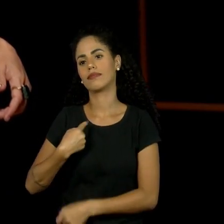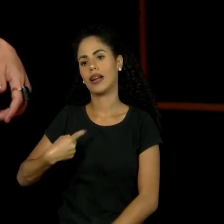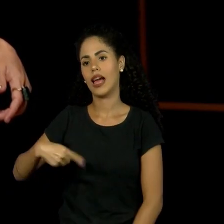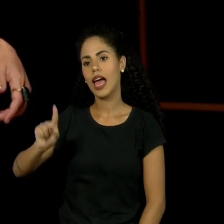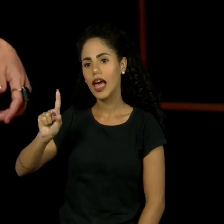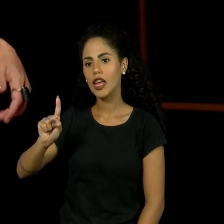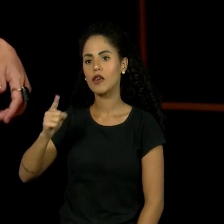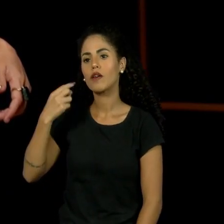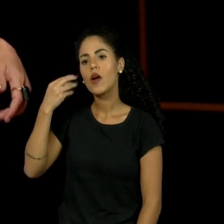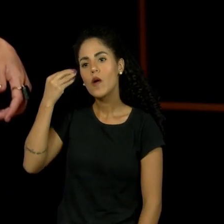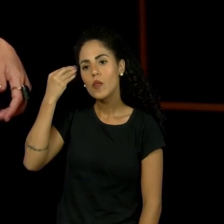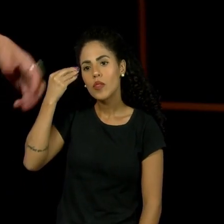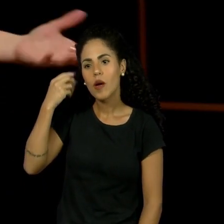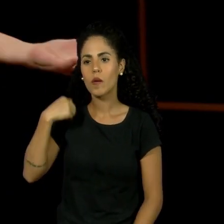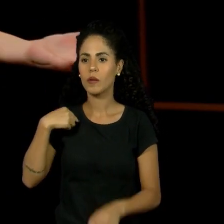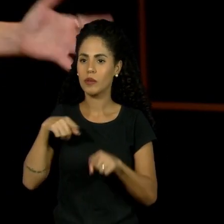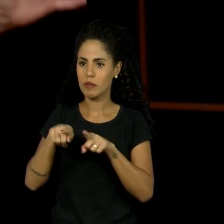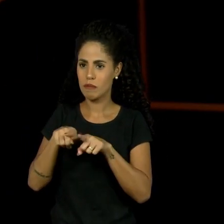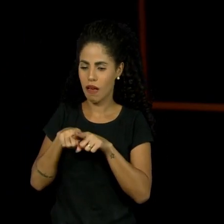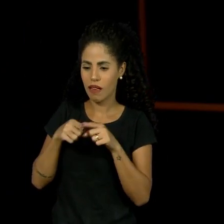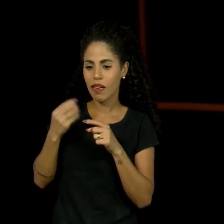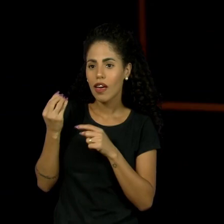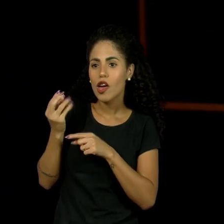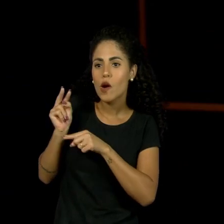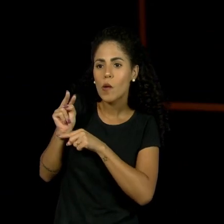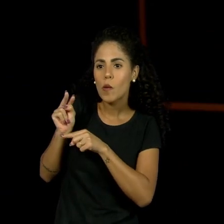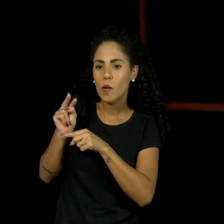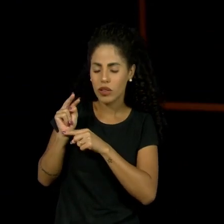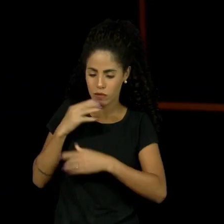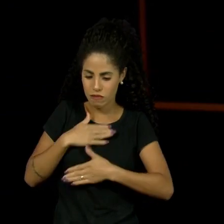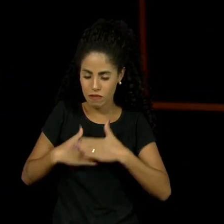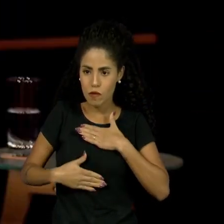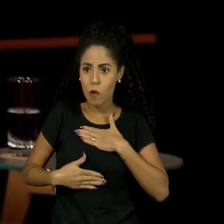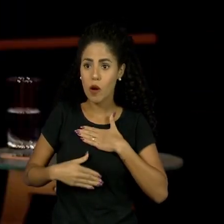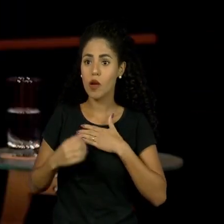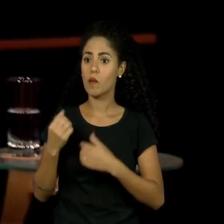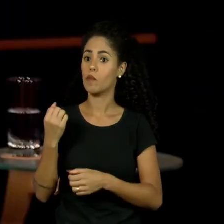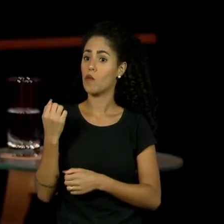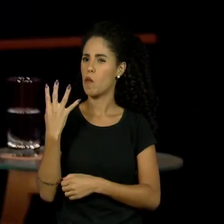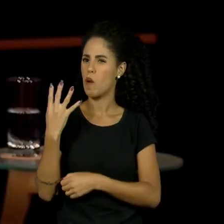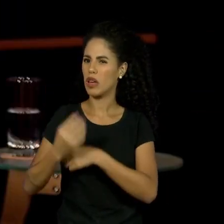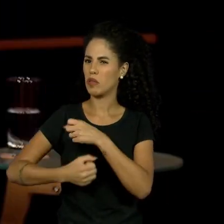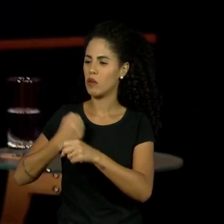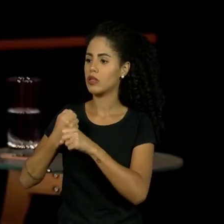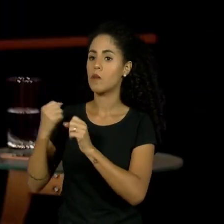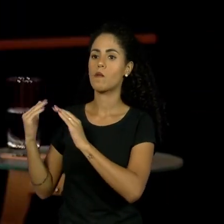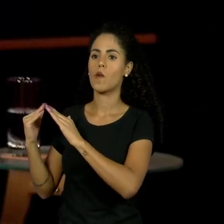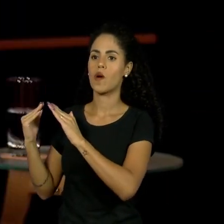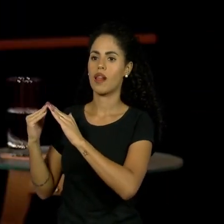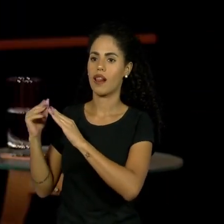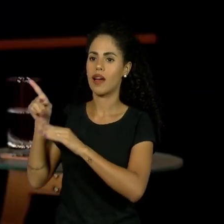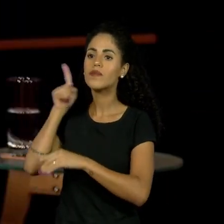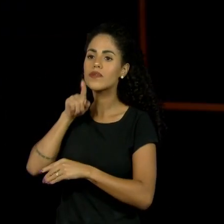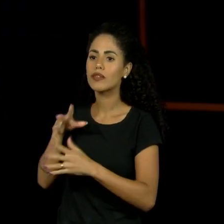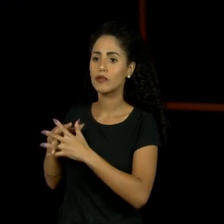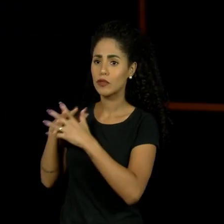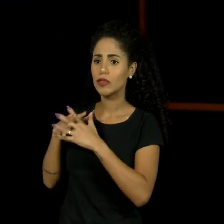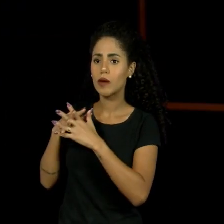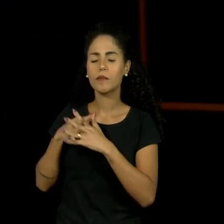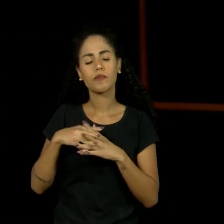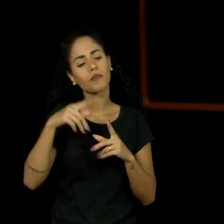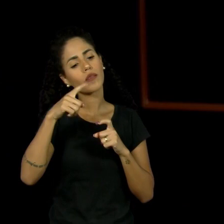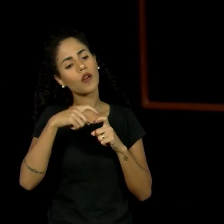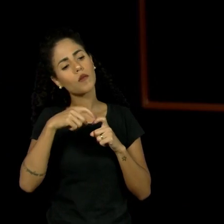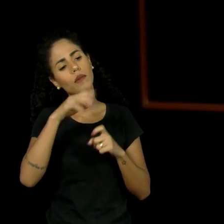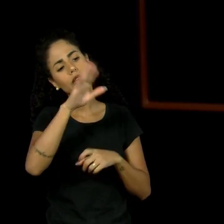um neurologista. Eu vivi 4 anos nos Estados Unidos, né? Foi durante esse período. E o médico, ele falou assim,